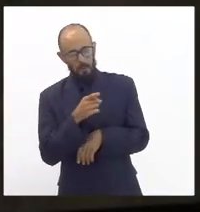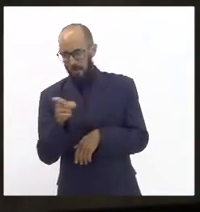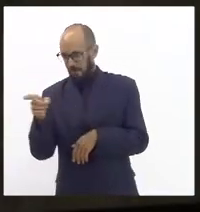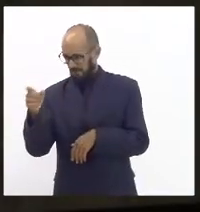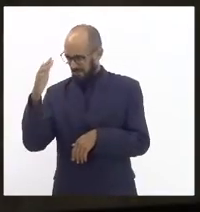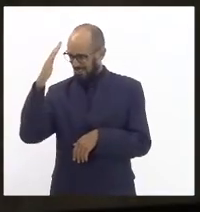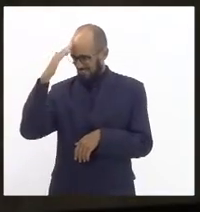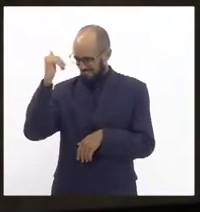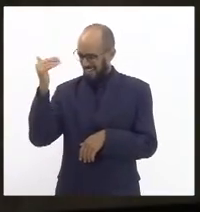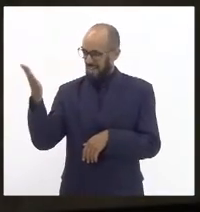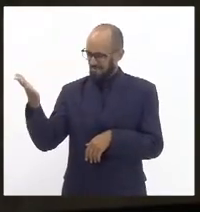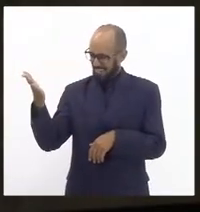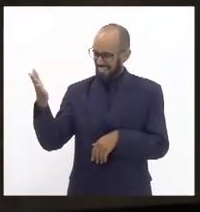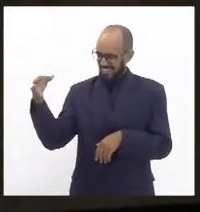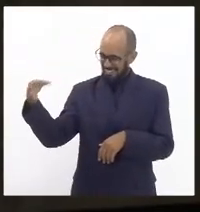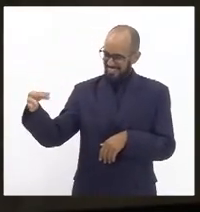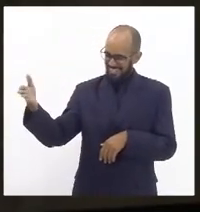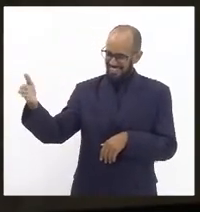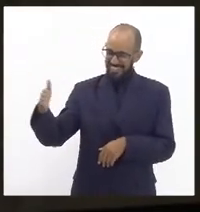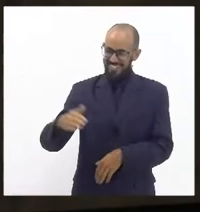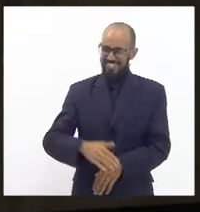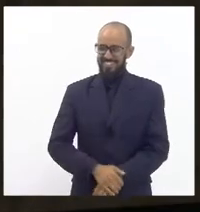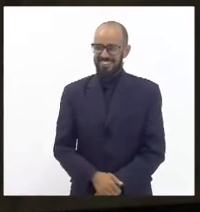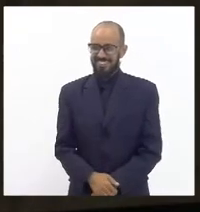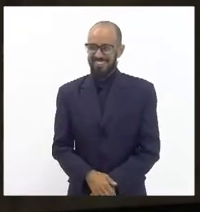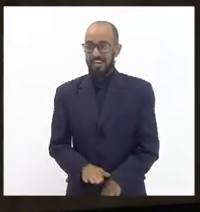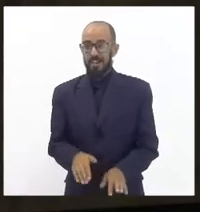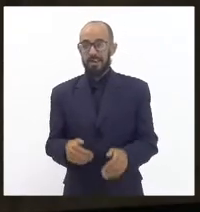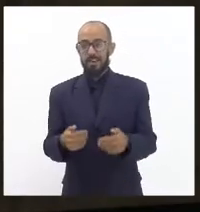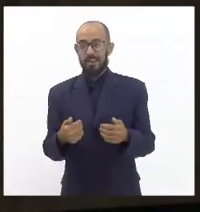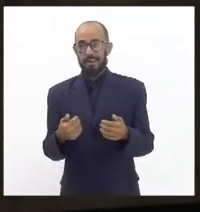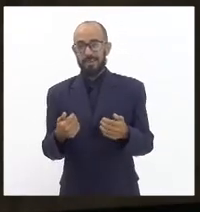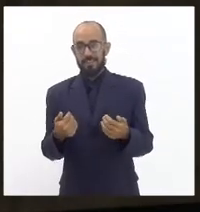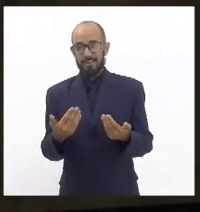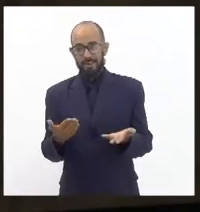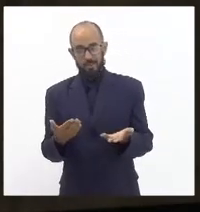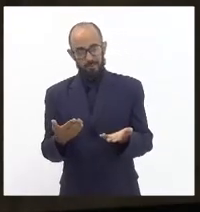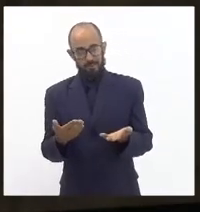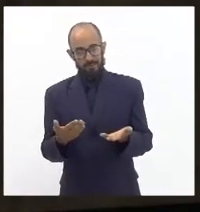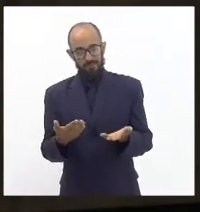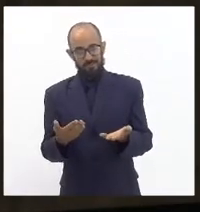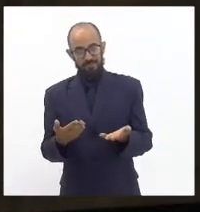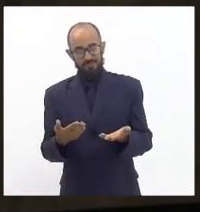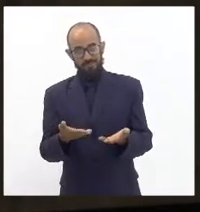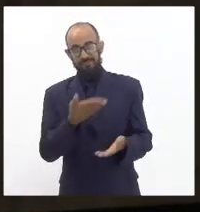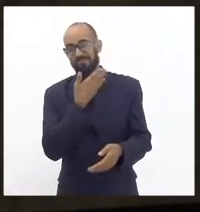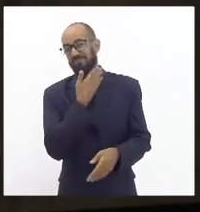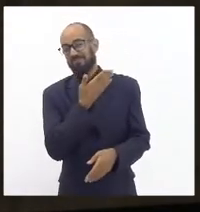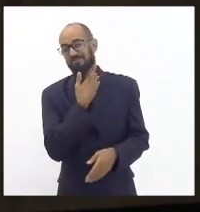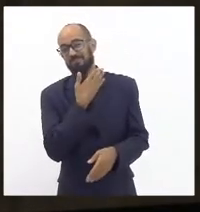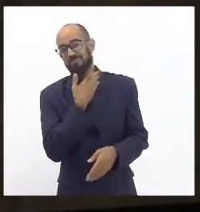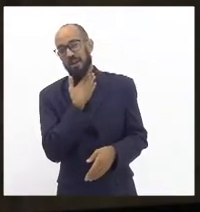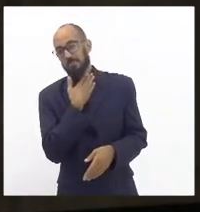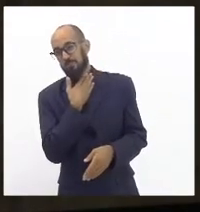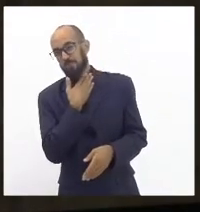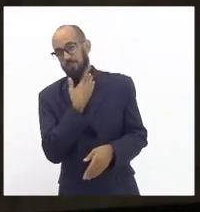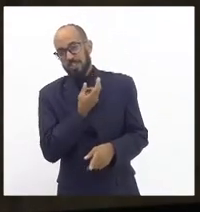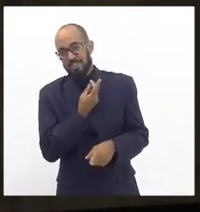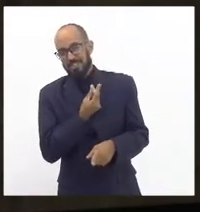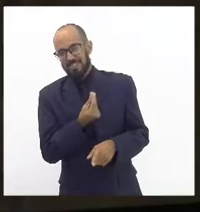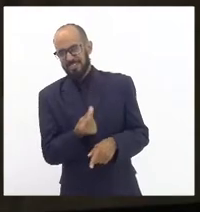Mas eu só queria dizer o seguinte olha aqui em furando os papos saindo a